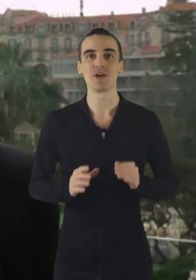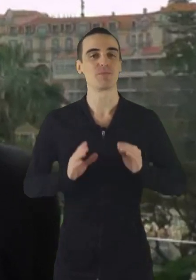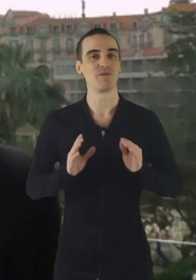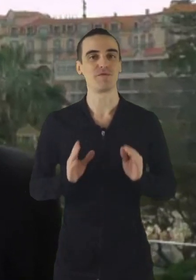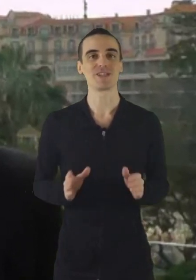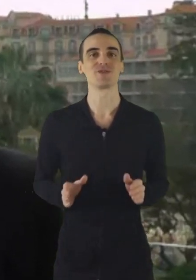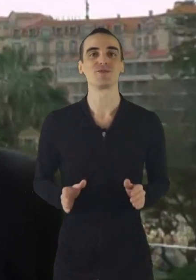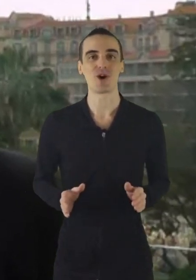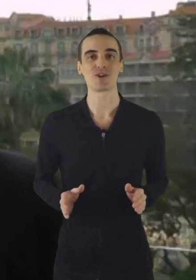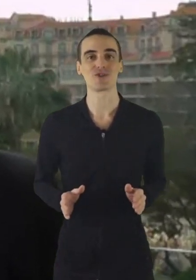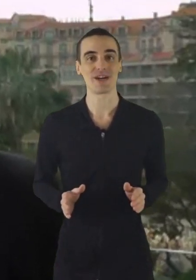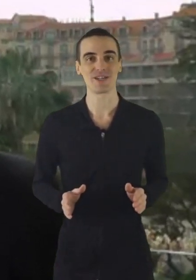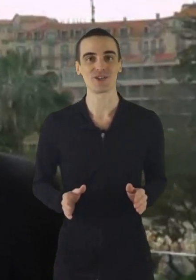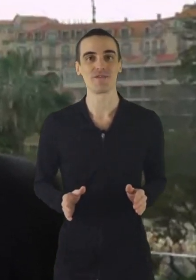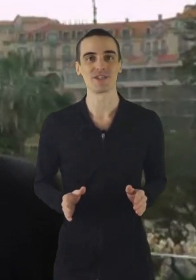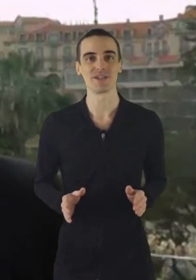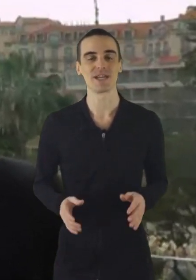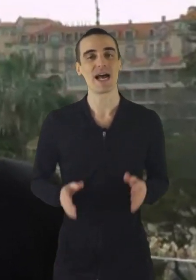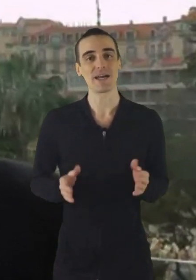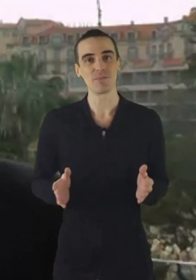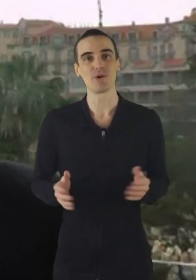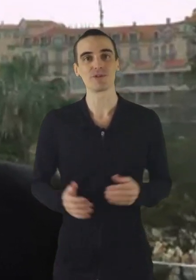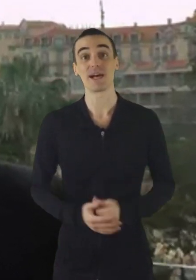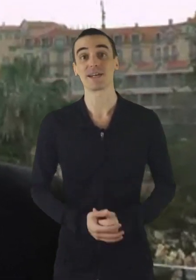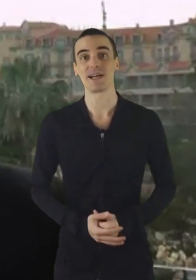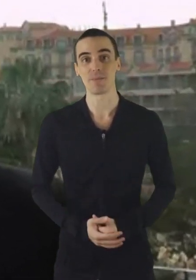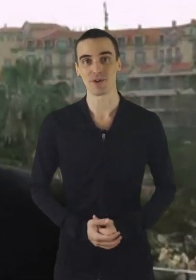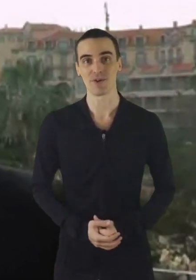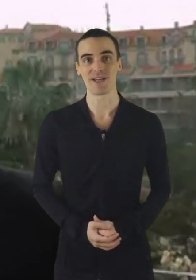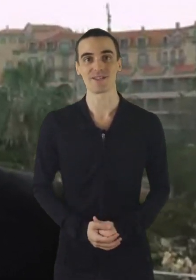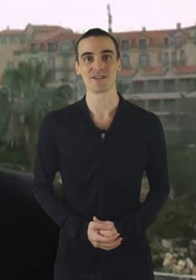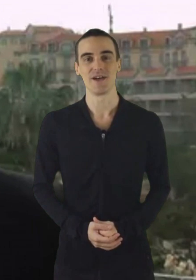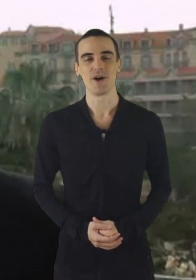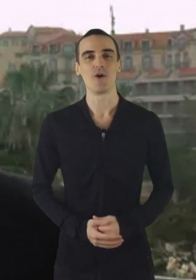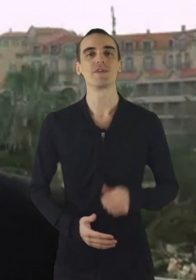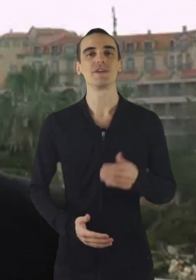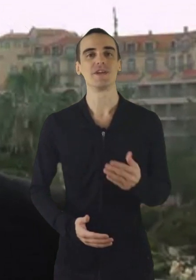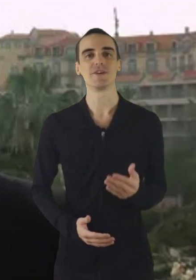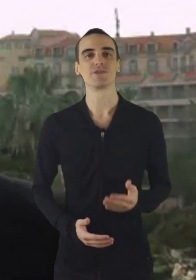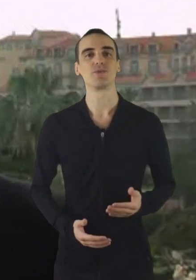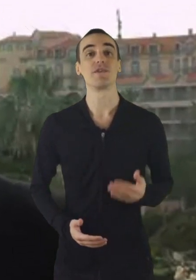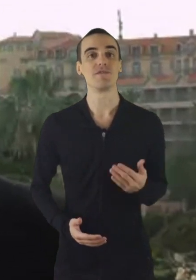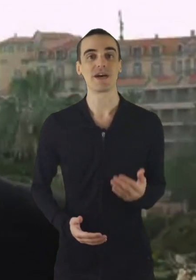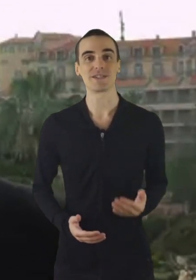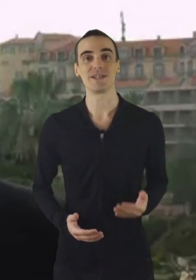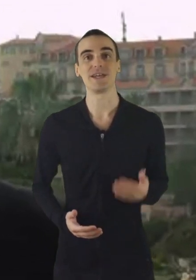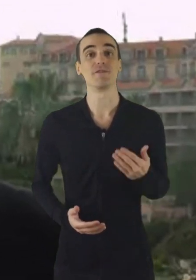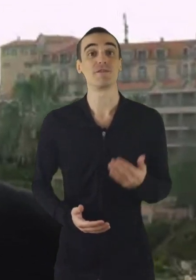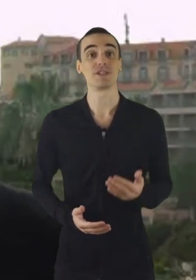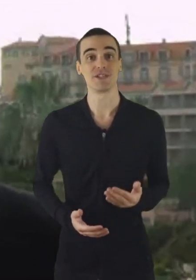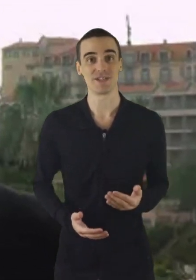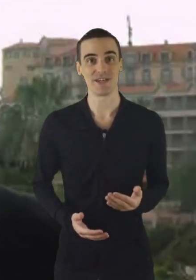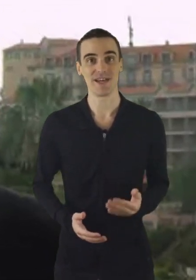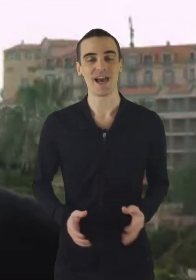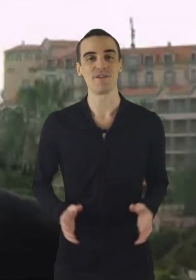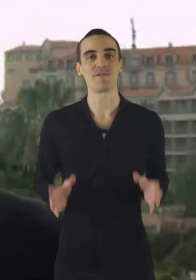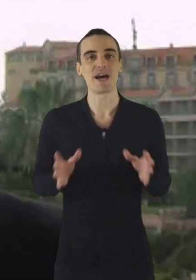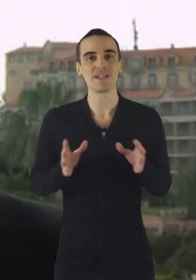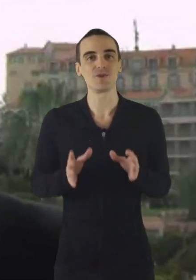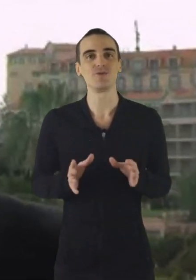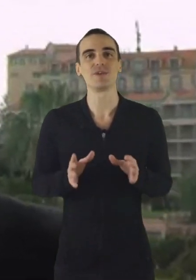Custo Abel Ferreira se mudar ao Valência o clube espanhol está de olho no mercado em busca de um substituto imediato de genar o